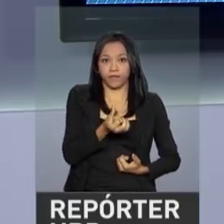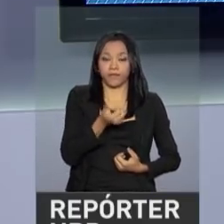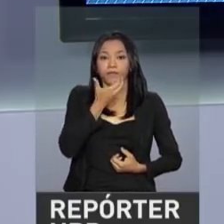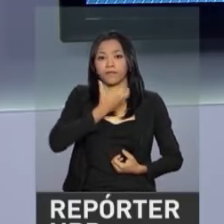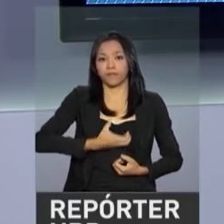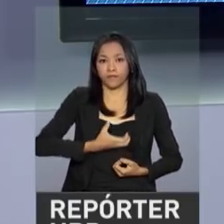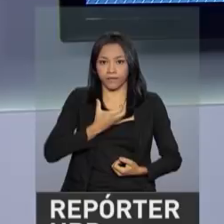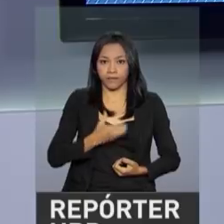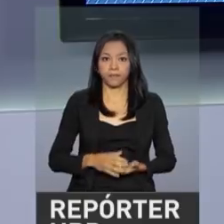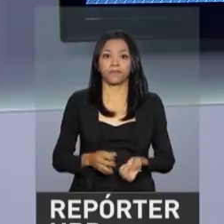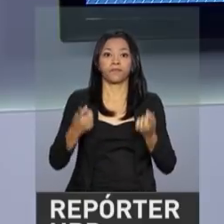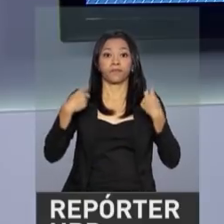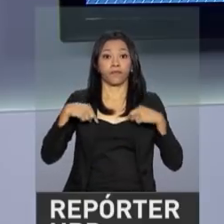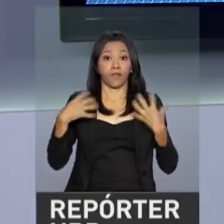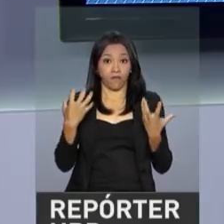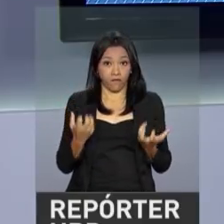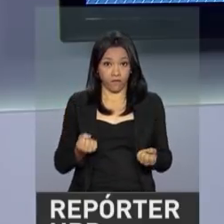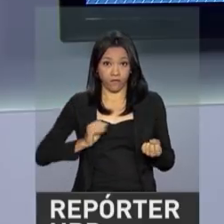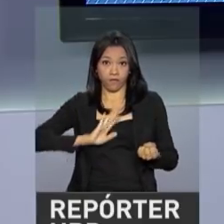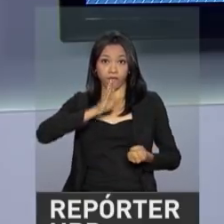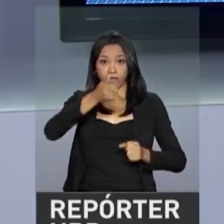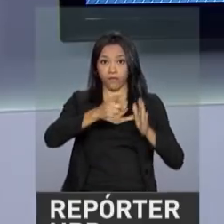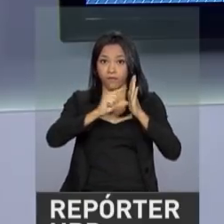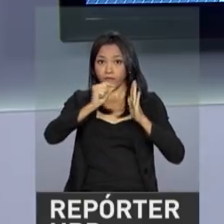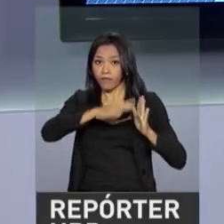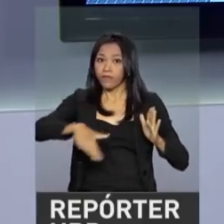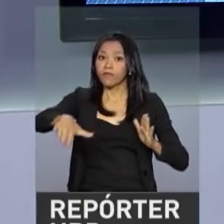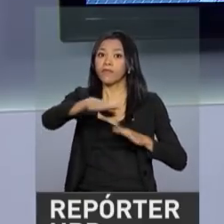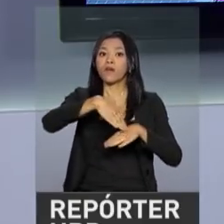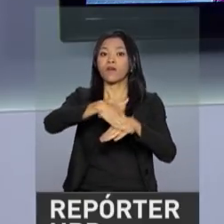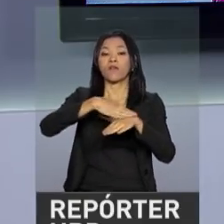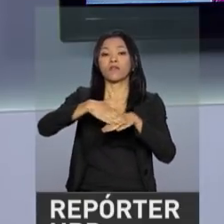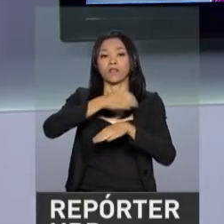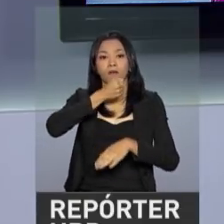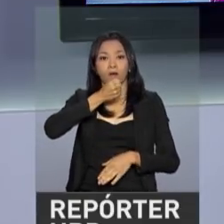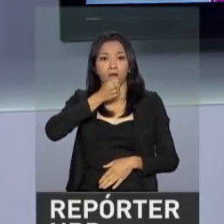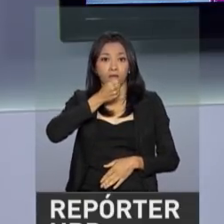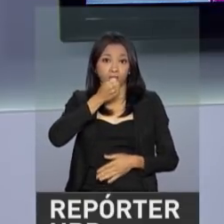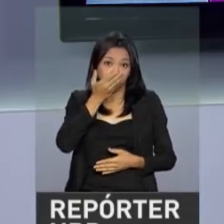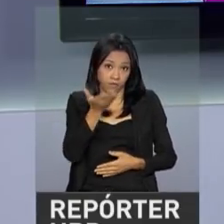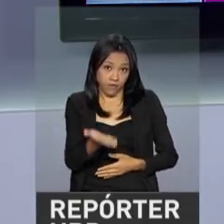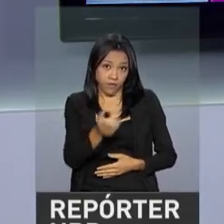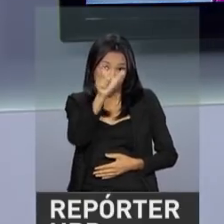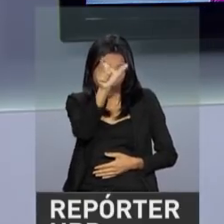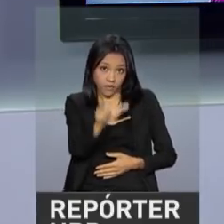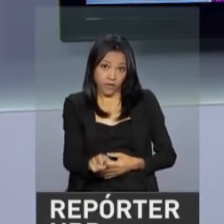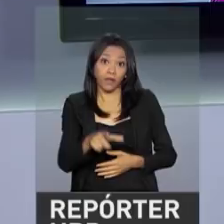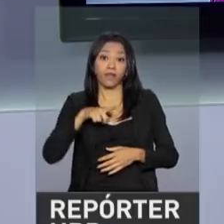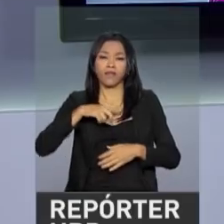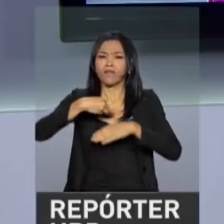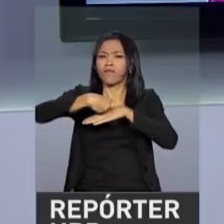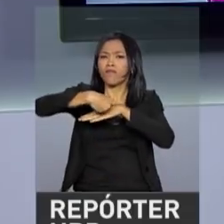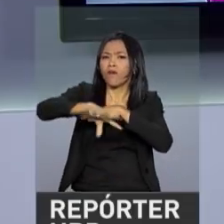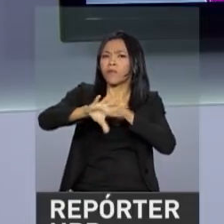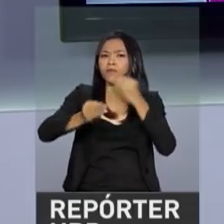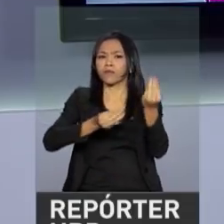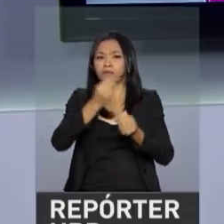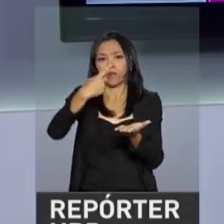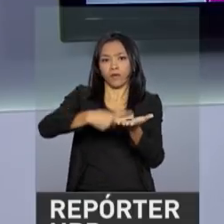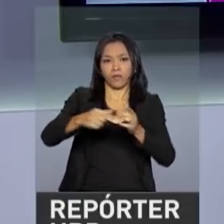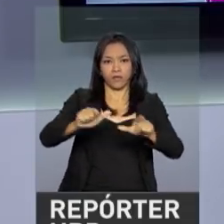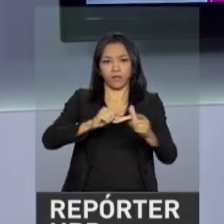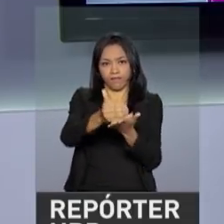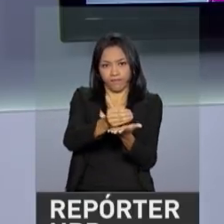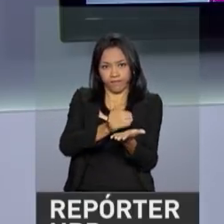26 de dezembro nós vamos até o palácio do planalto conversar com o repórter gabriela noronha que traz informações sobre a agenda do presidente